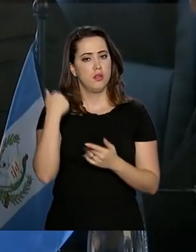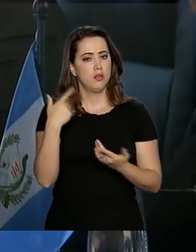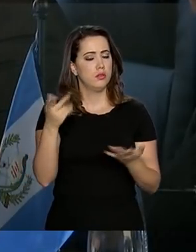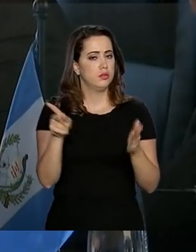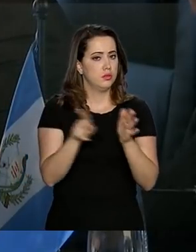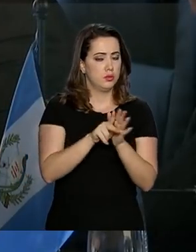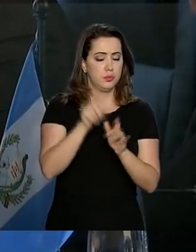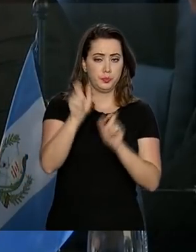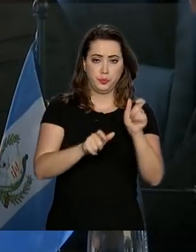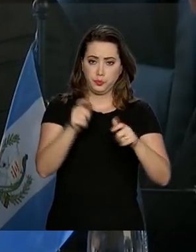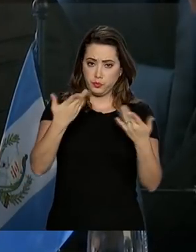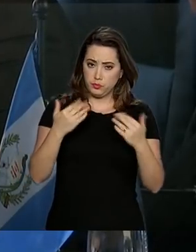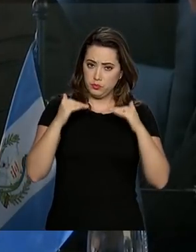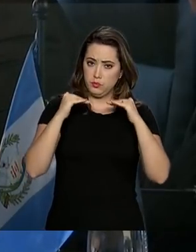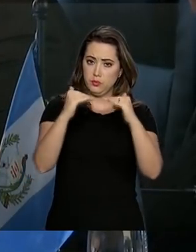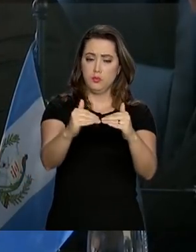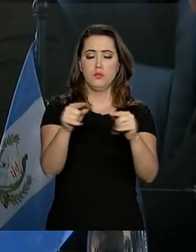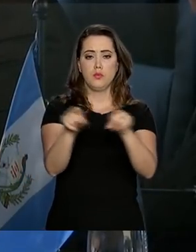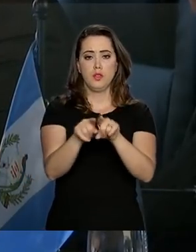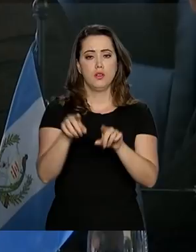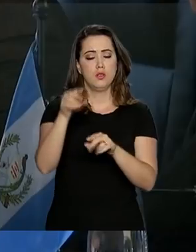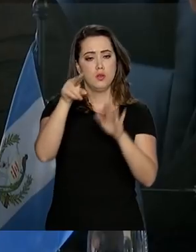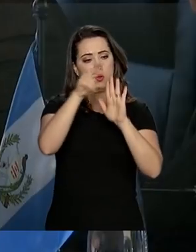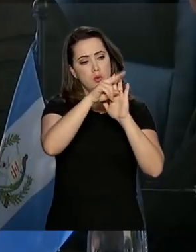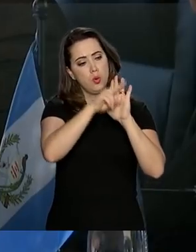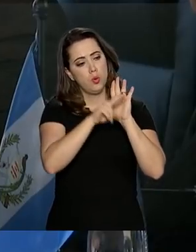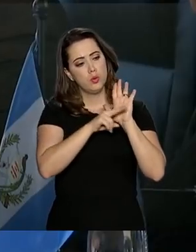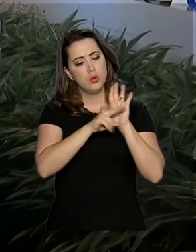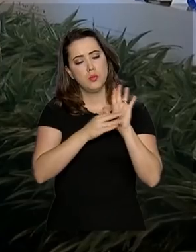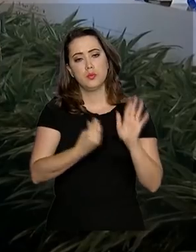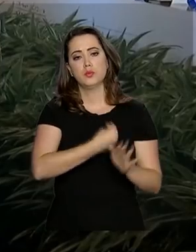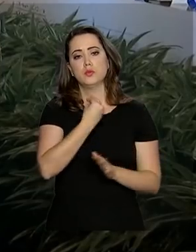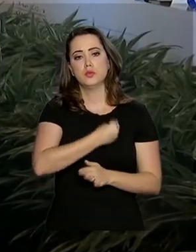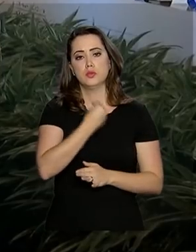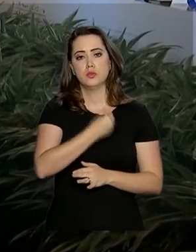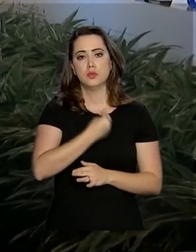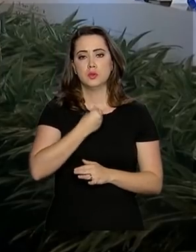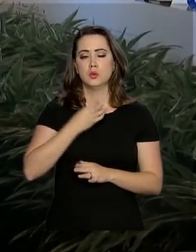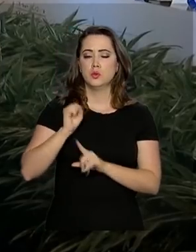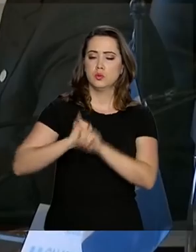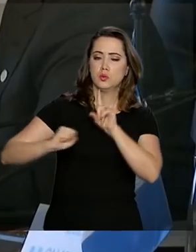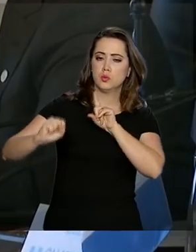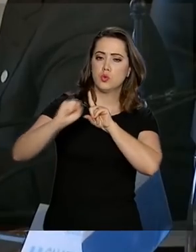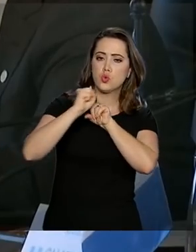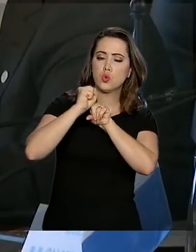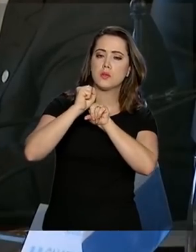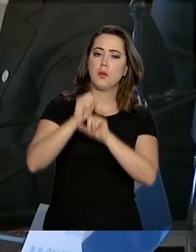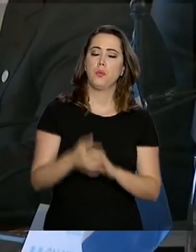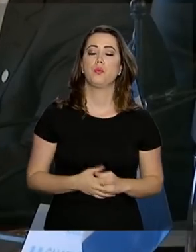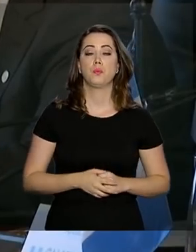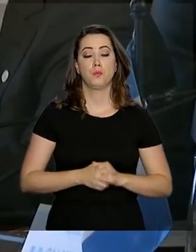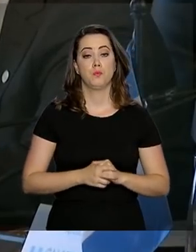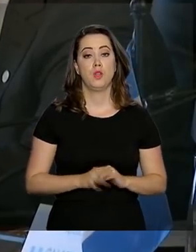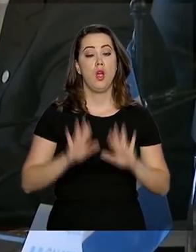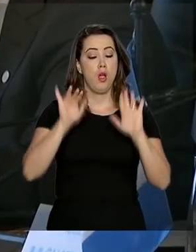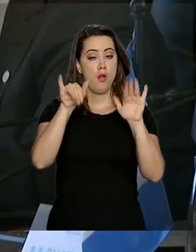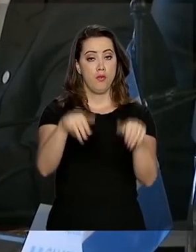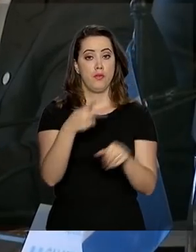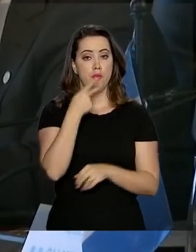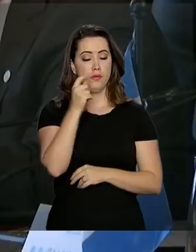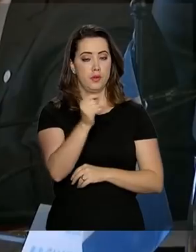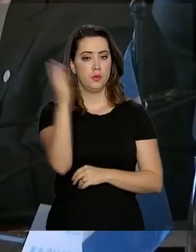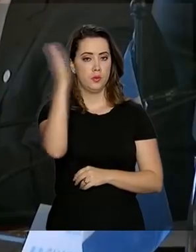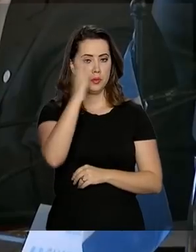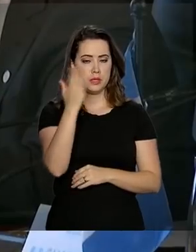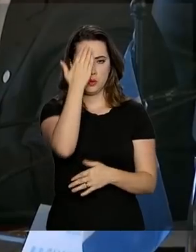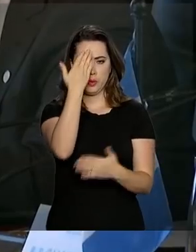gobernados e estabelecidos como normas de convivência em las sociedades. Hamilton Mourão finalizou dizendo que o